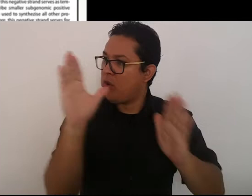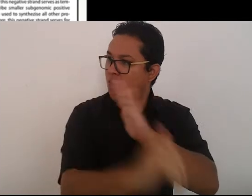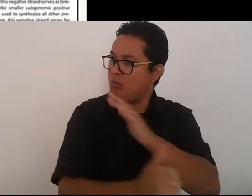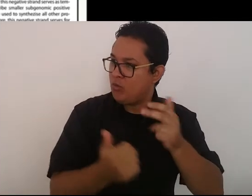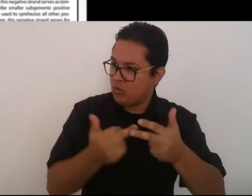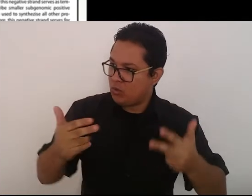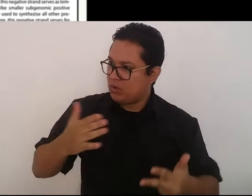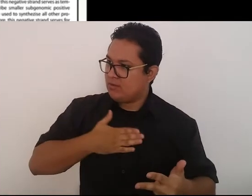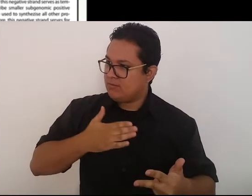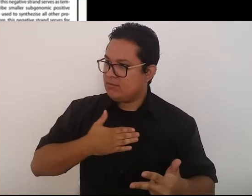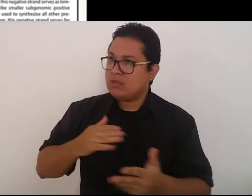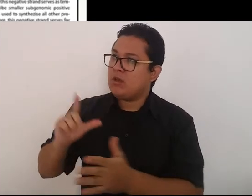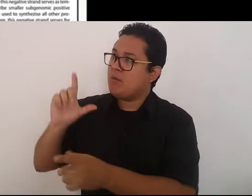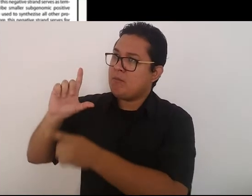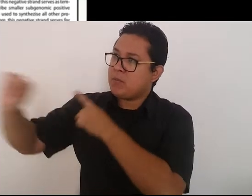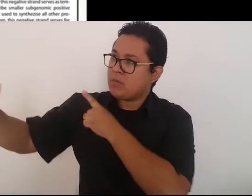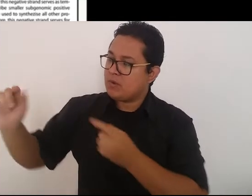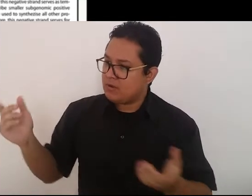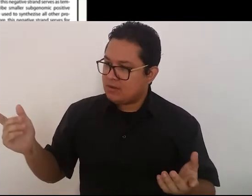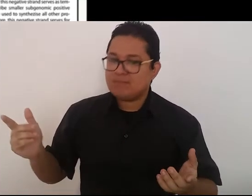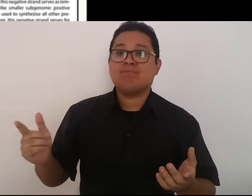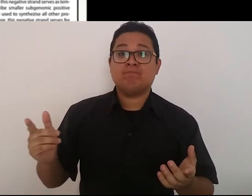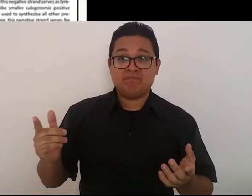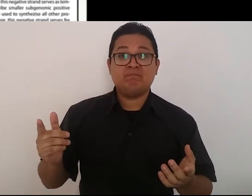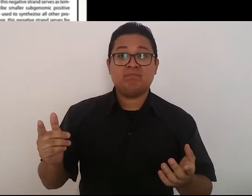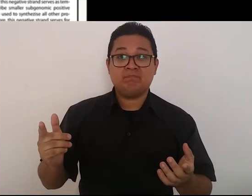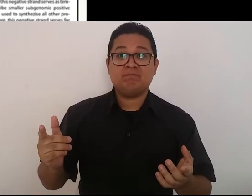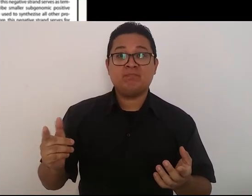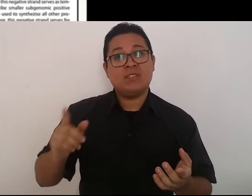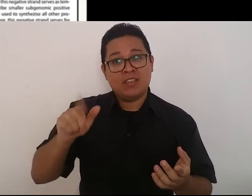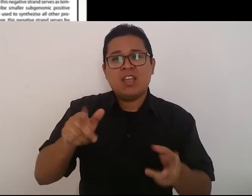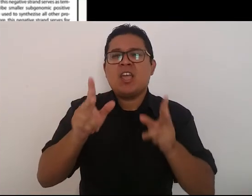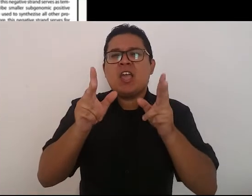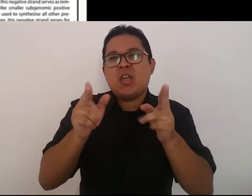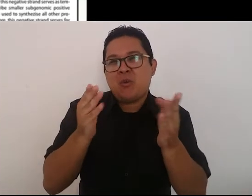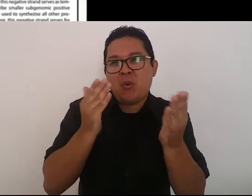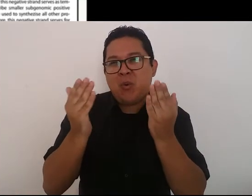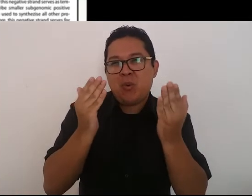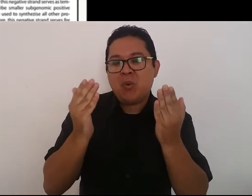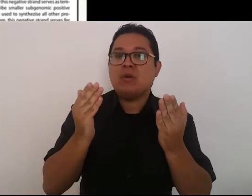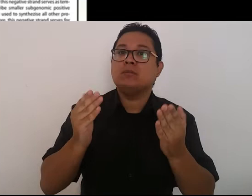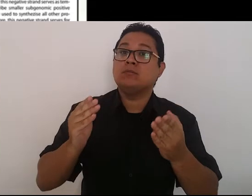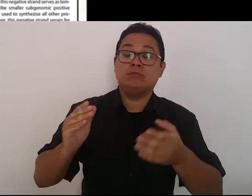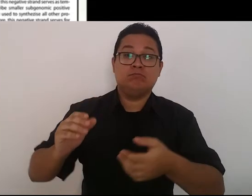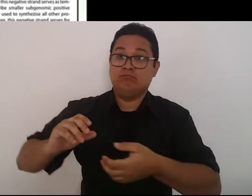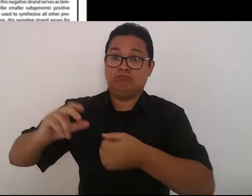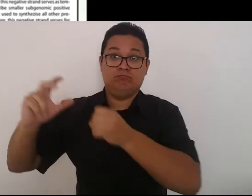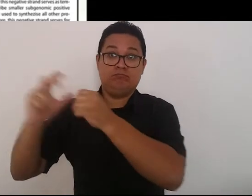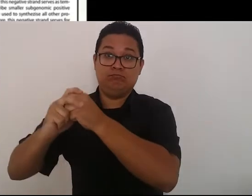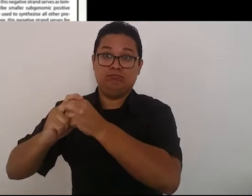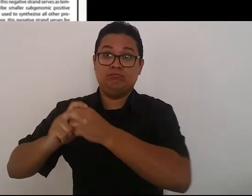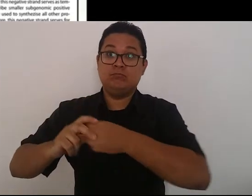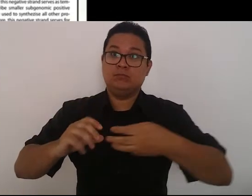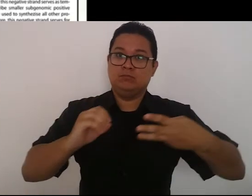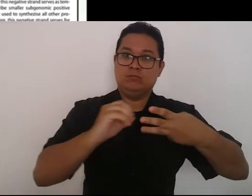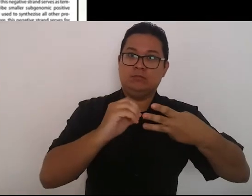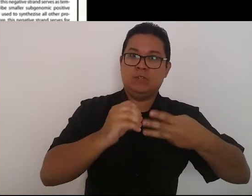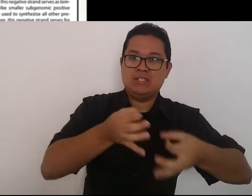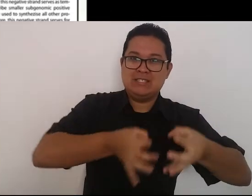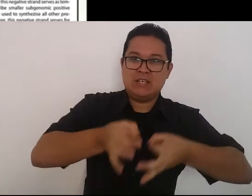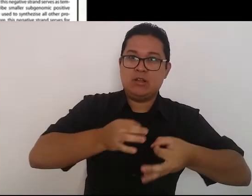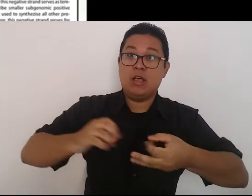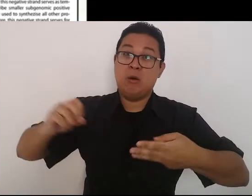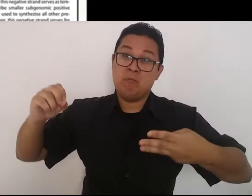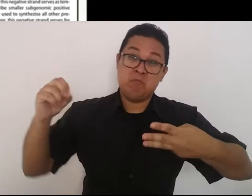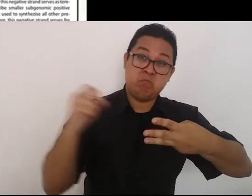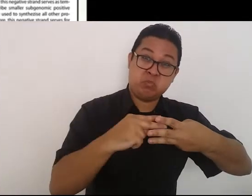uma partícula ou milhares de partículas que são novos vírus. É isso, tá?